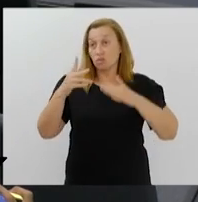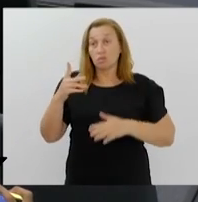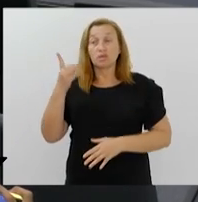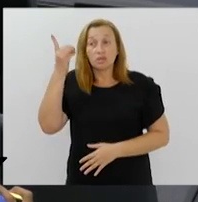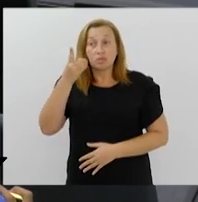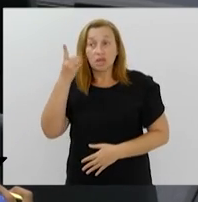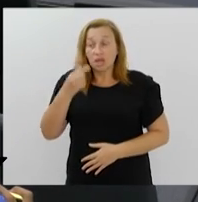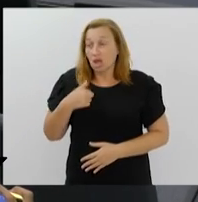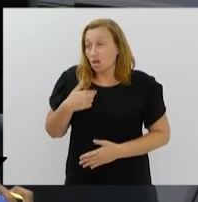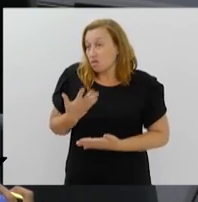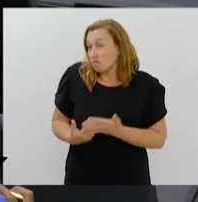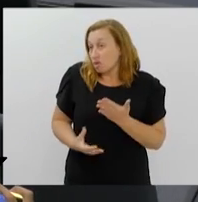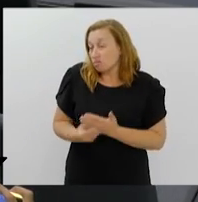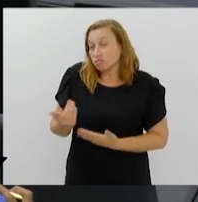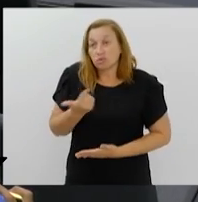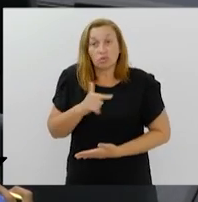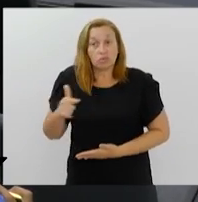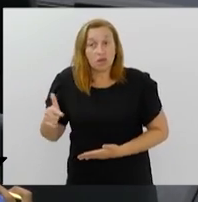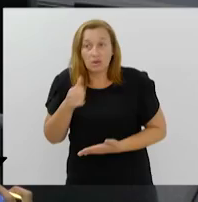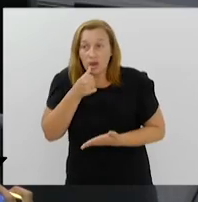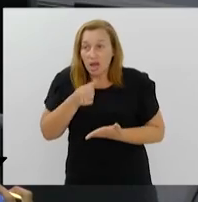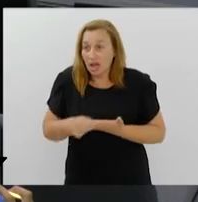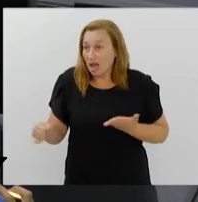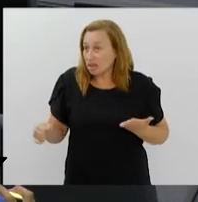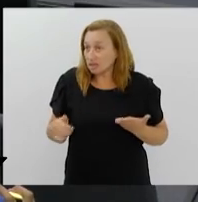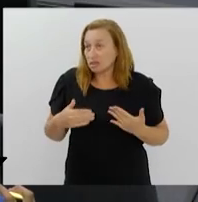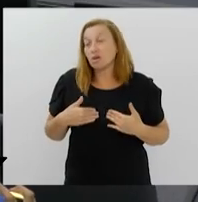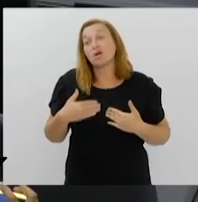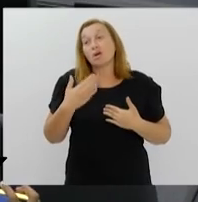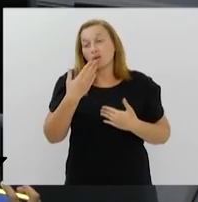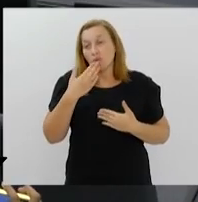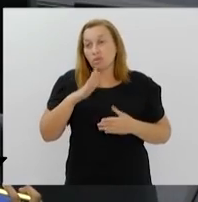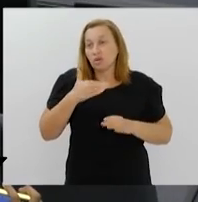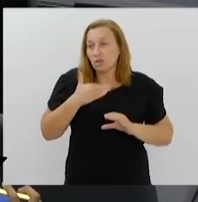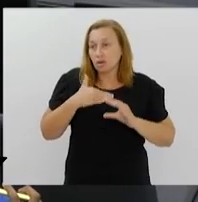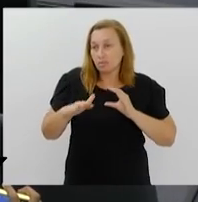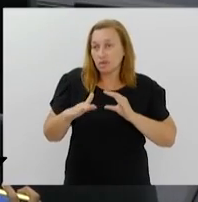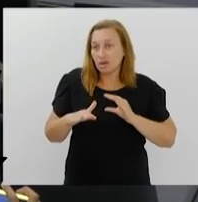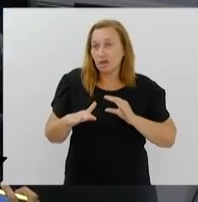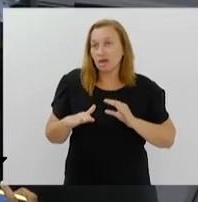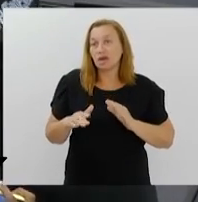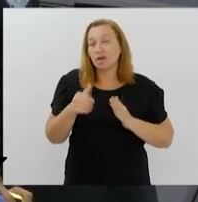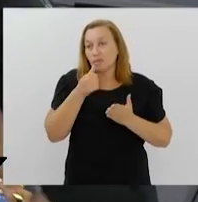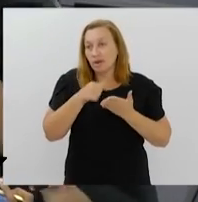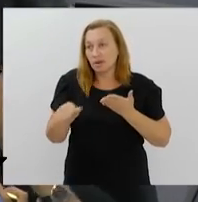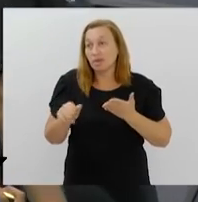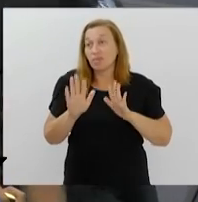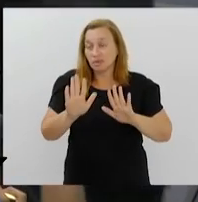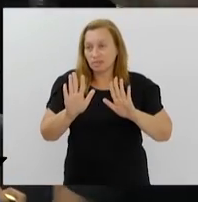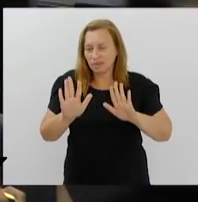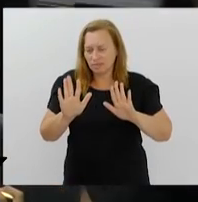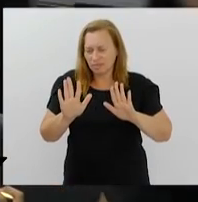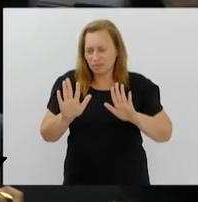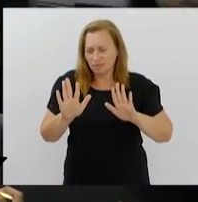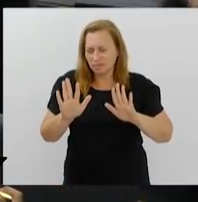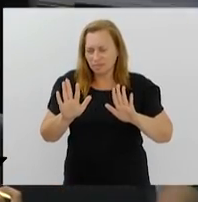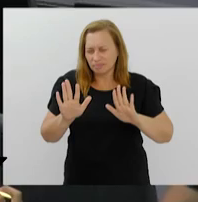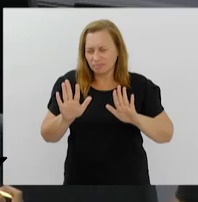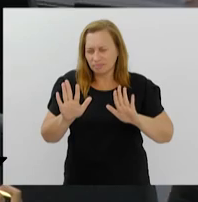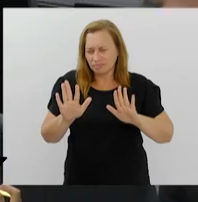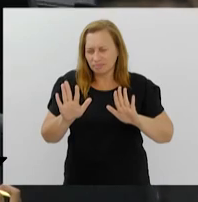aqui que eu não tenho uma carta de preposição mas me comprometo a encaminhar inclusive inclus exelência